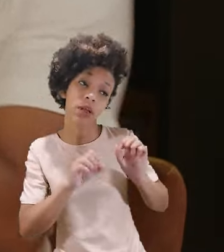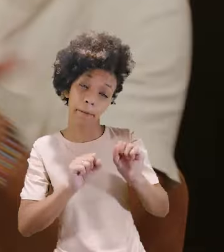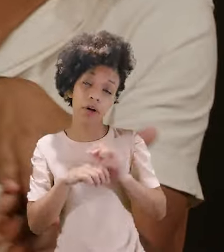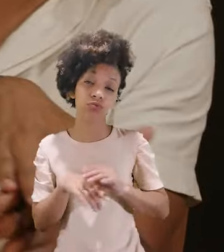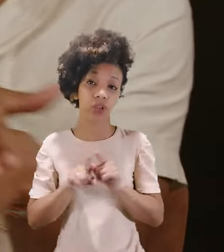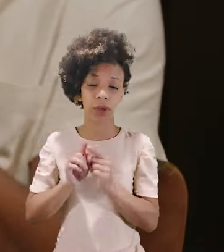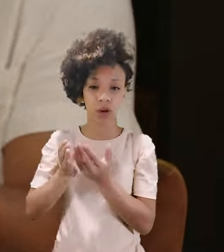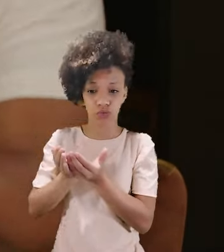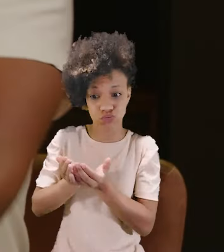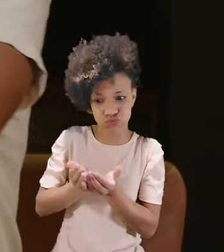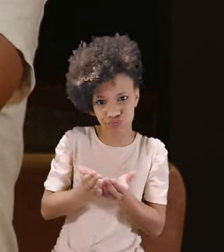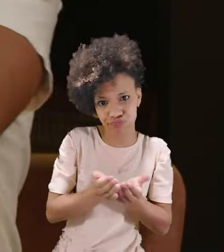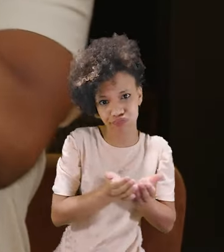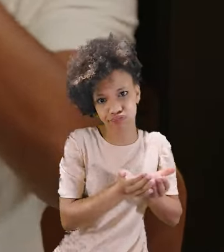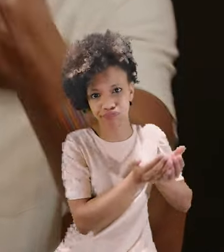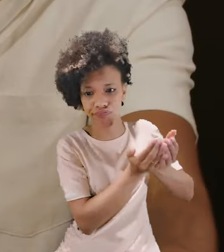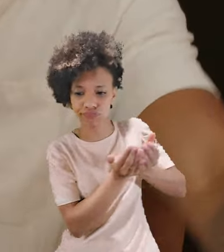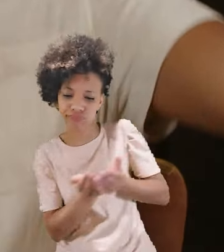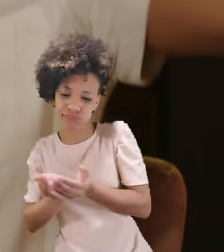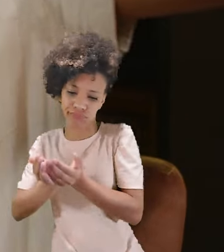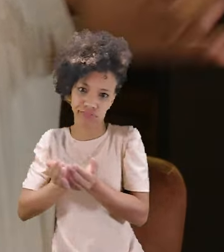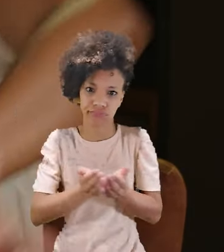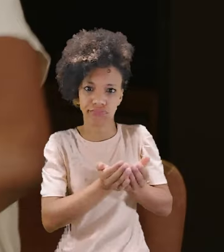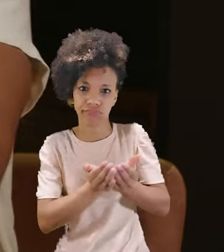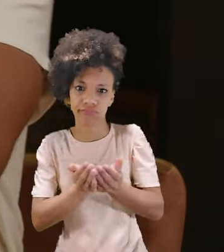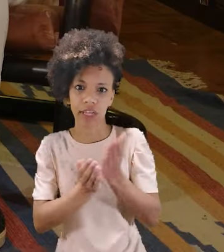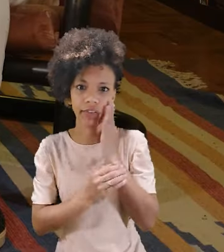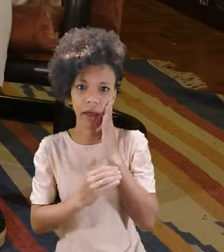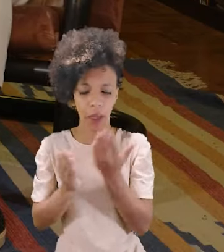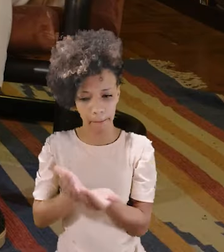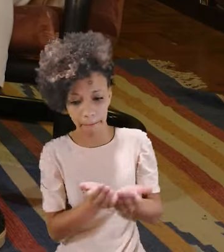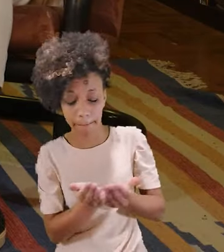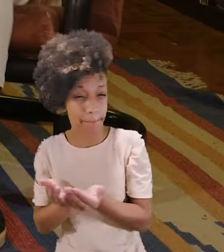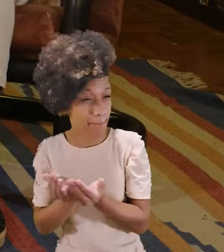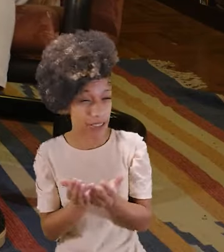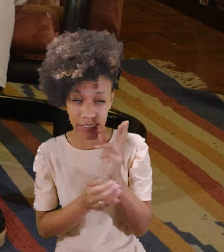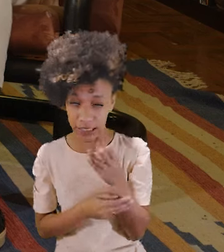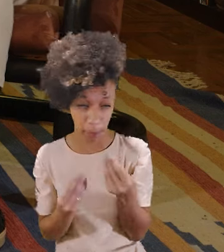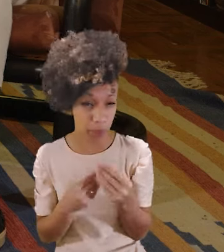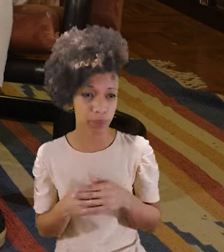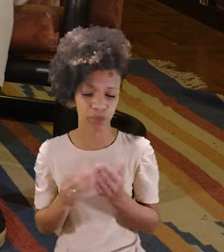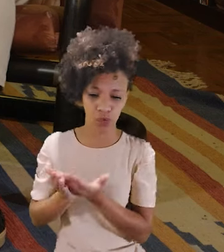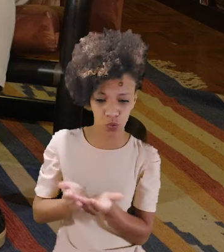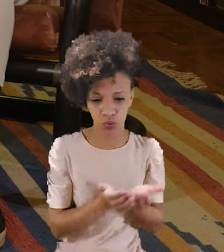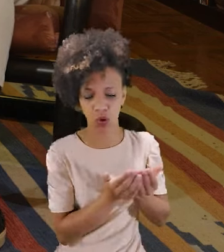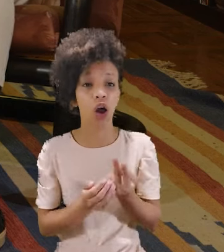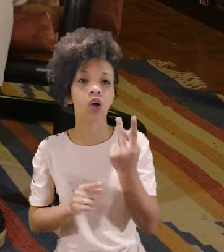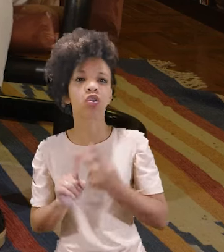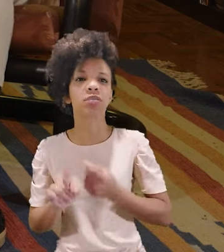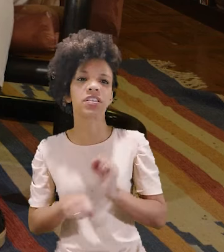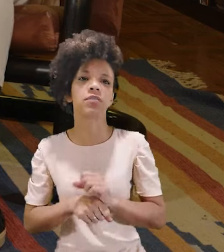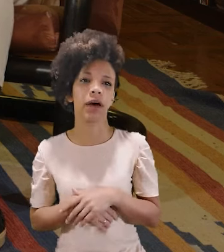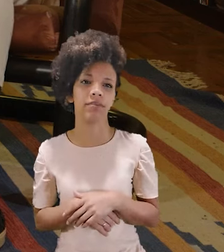ele também pode ser utilizado lateralmente e daí ele baixa na cartinha e tipo base balança para isso aí também para dois